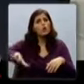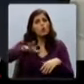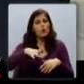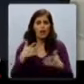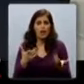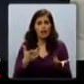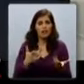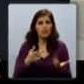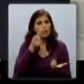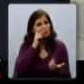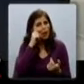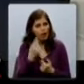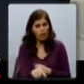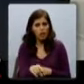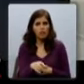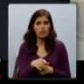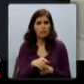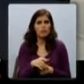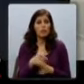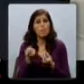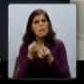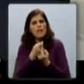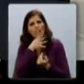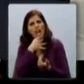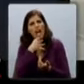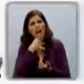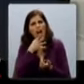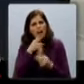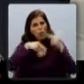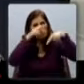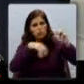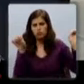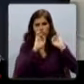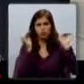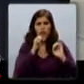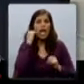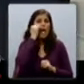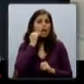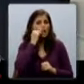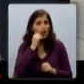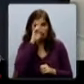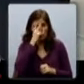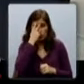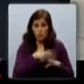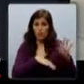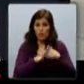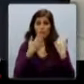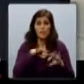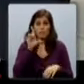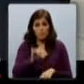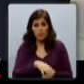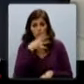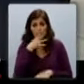e, sobretudo, nos cursos de água. É grave, foi um grande esforço foi feito, mas também dizer que